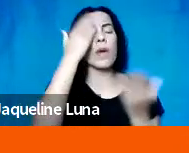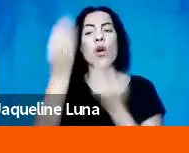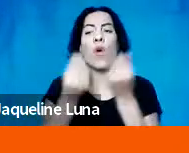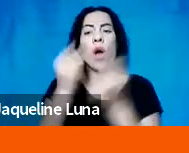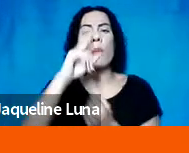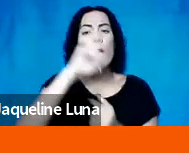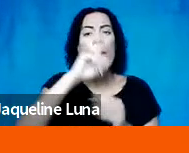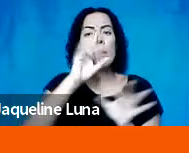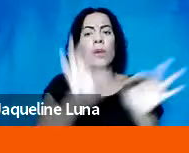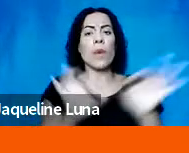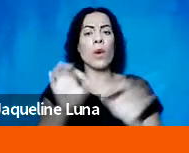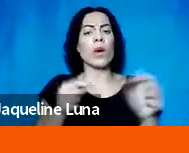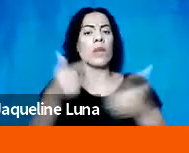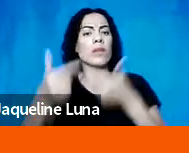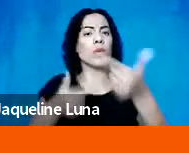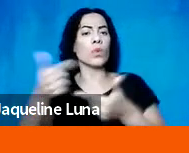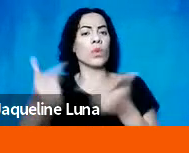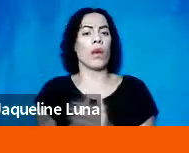trabalho.